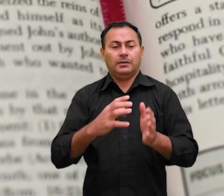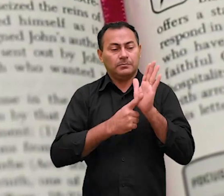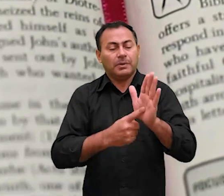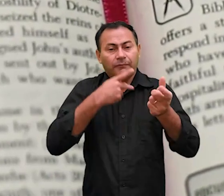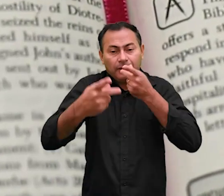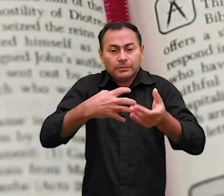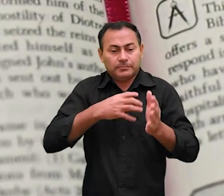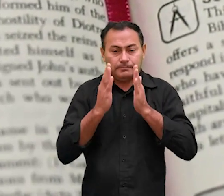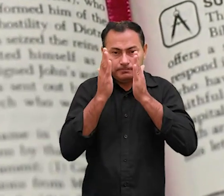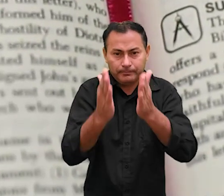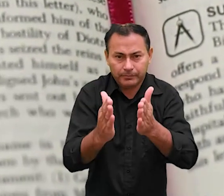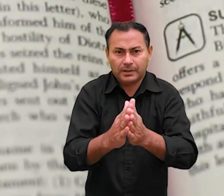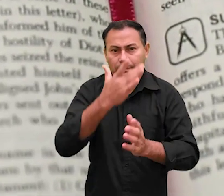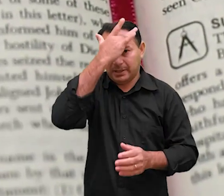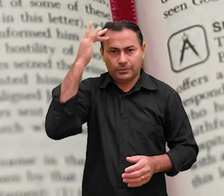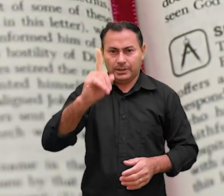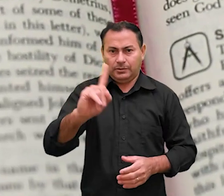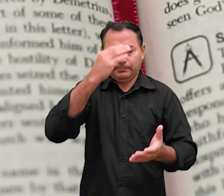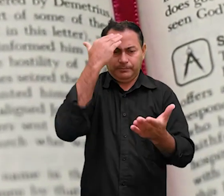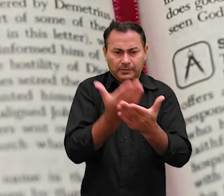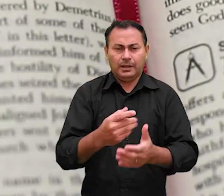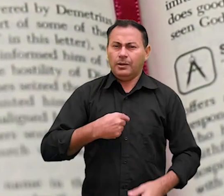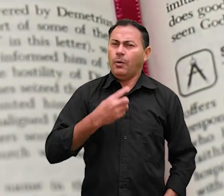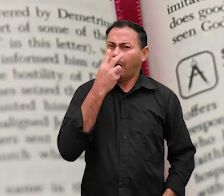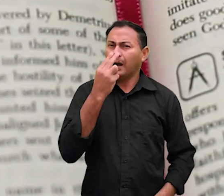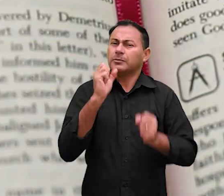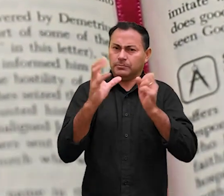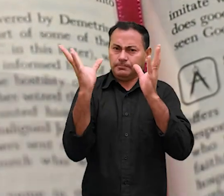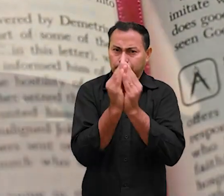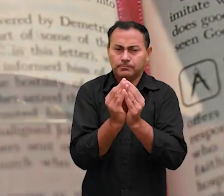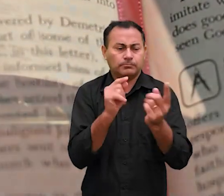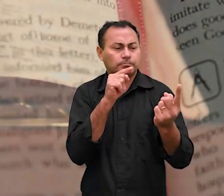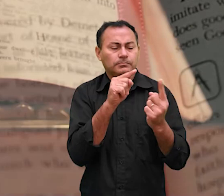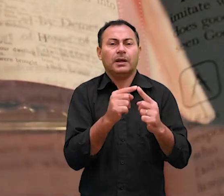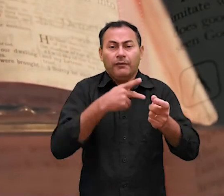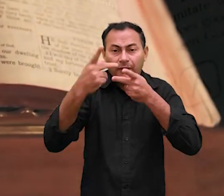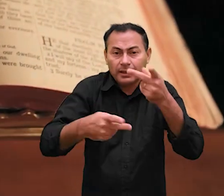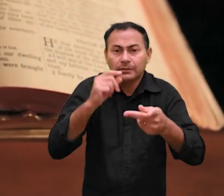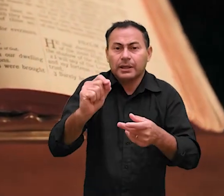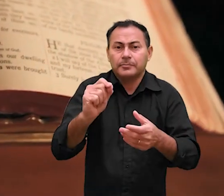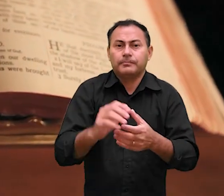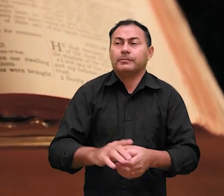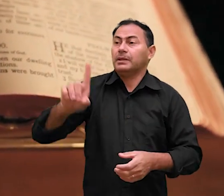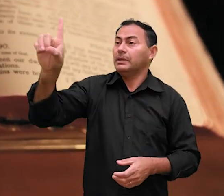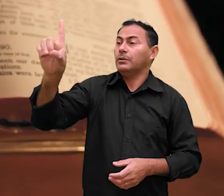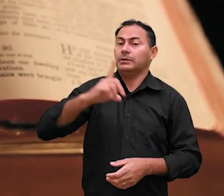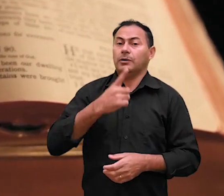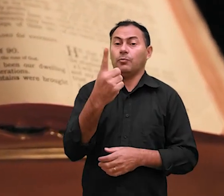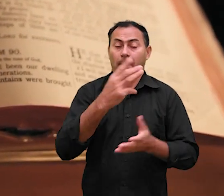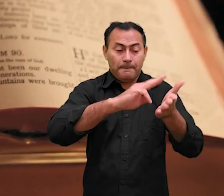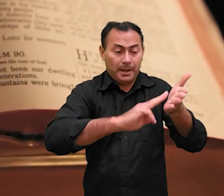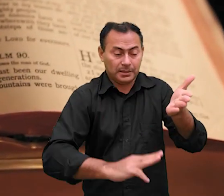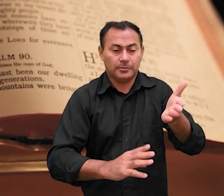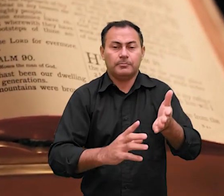alguma forma, direcionado ao incrédulo. Eu acho que podemos resumir o último propósito dizendo o seguinte: Deus tem apenas